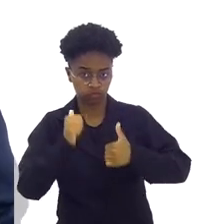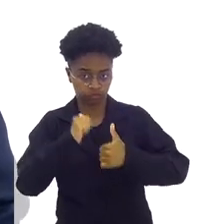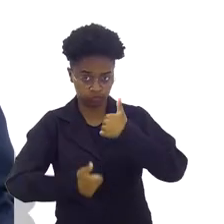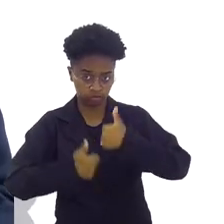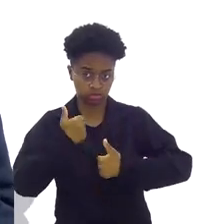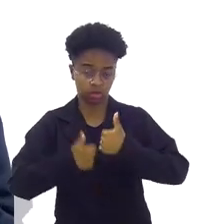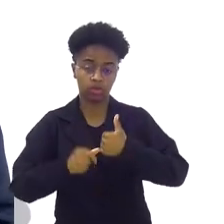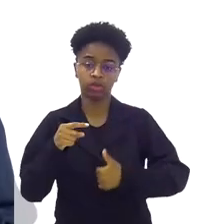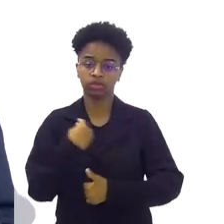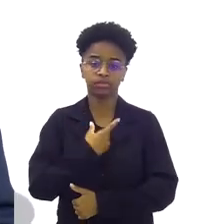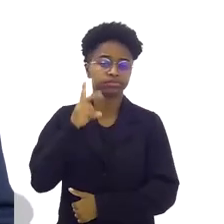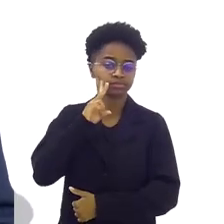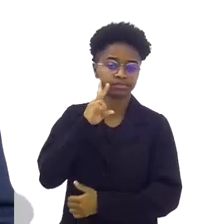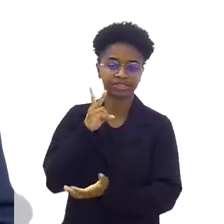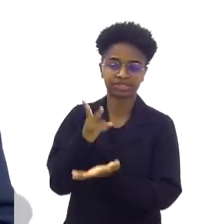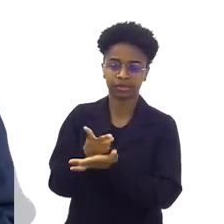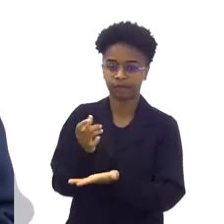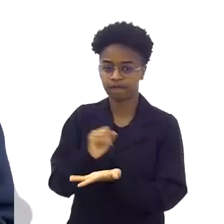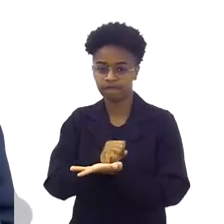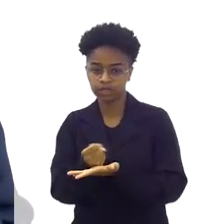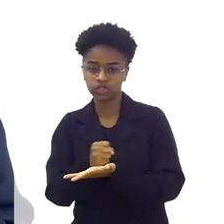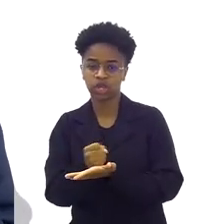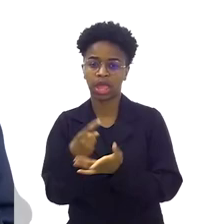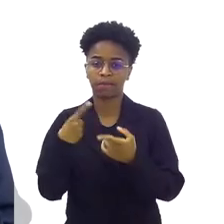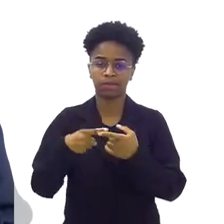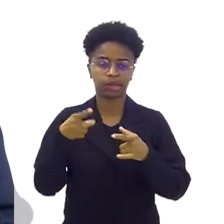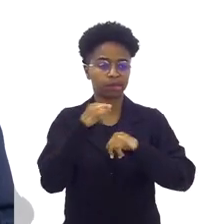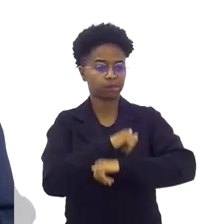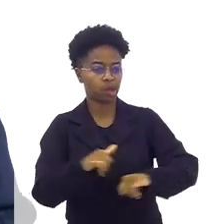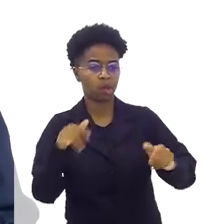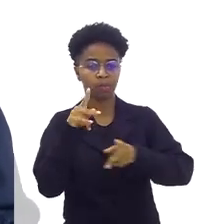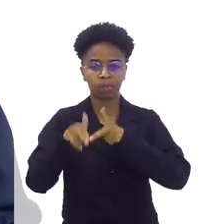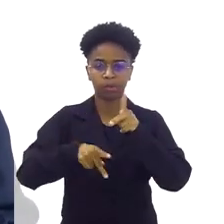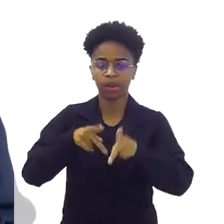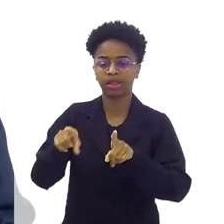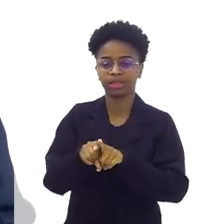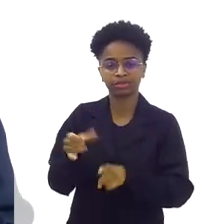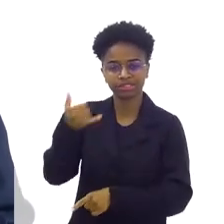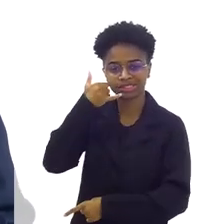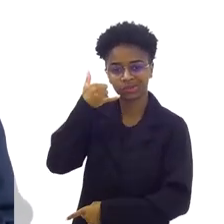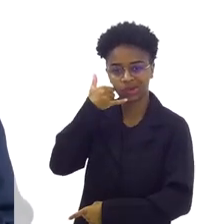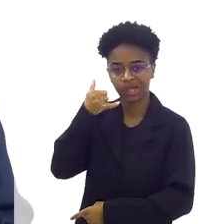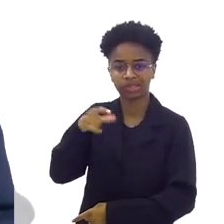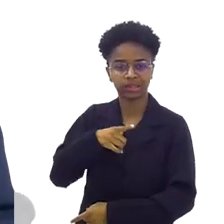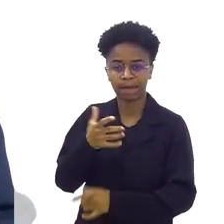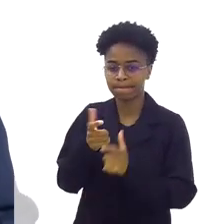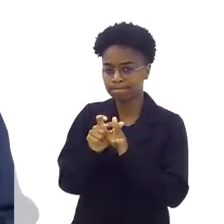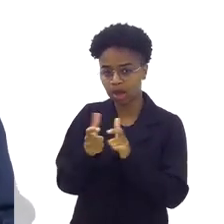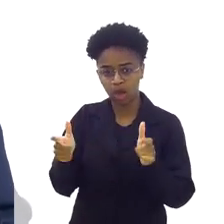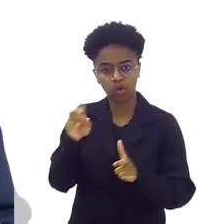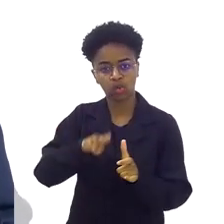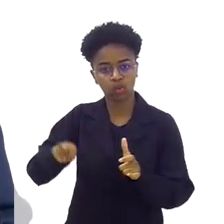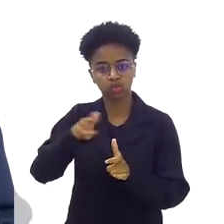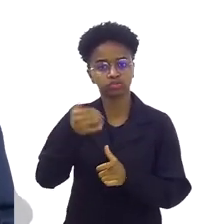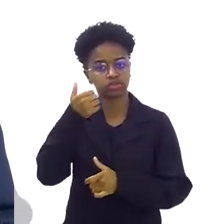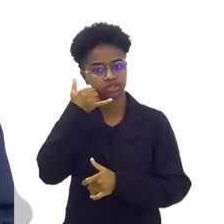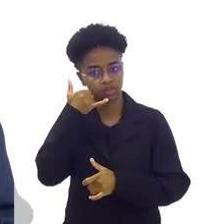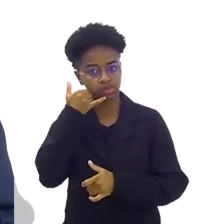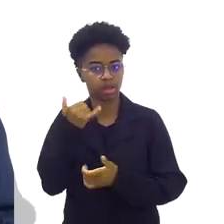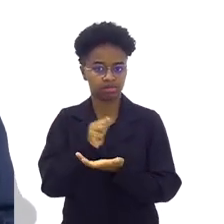sempre lembrando ali do jogo de videogame, que é algo que está popular, tem no jogo de celular agora, né? O maior número de